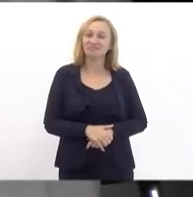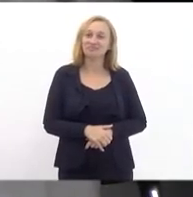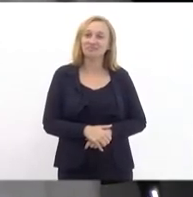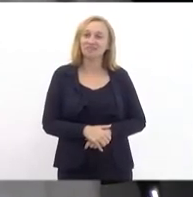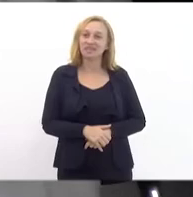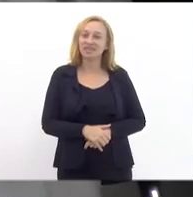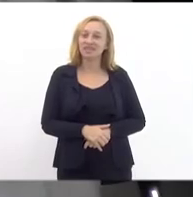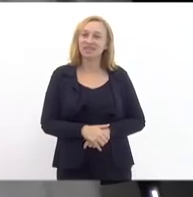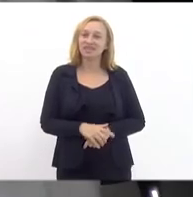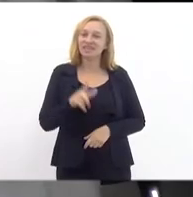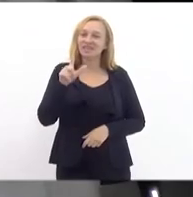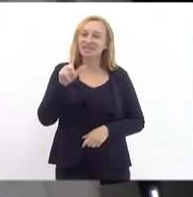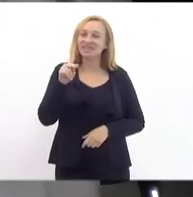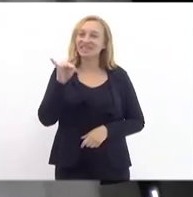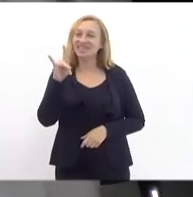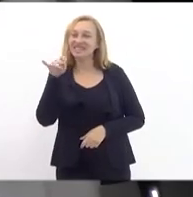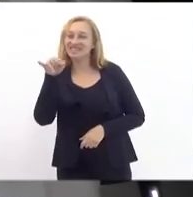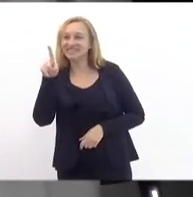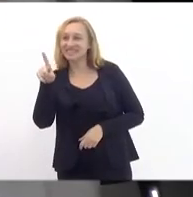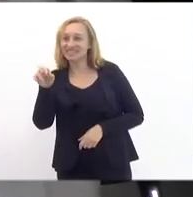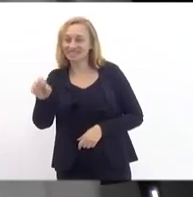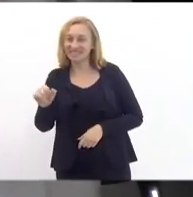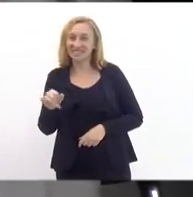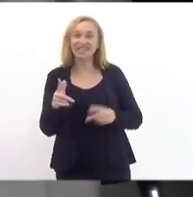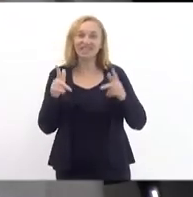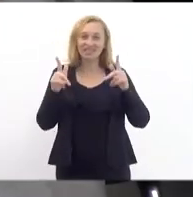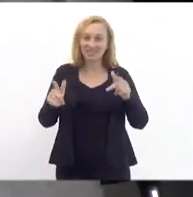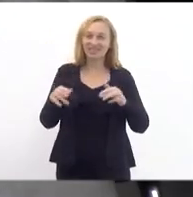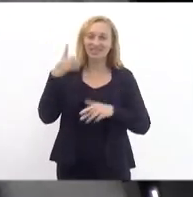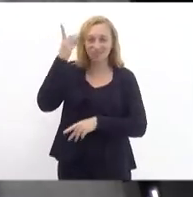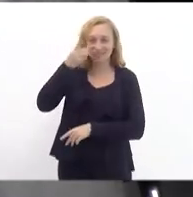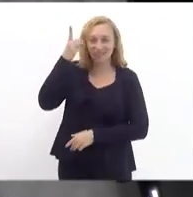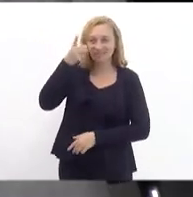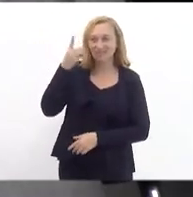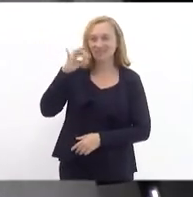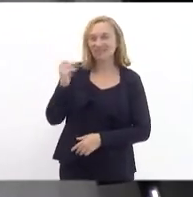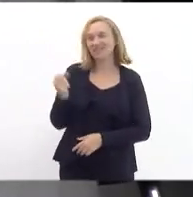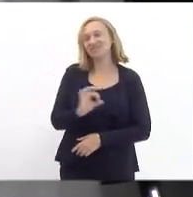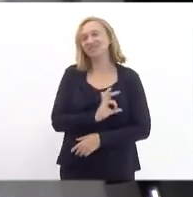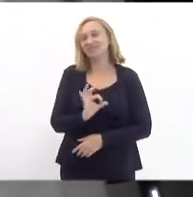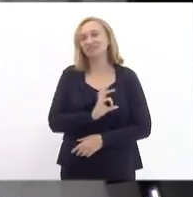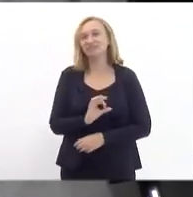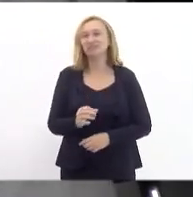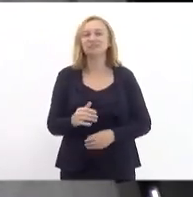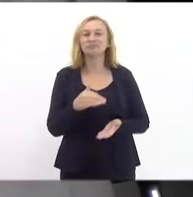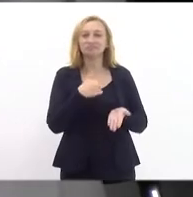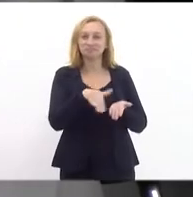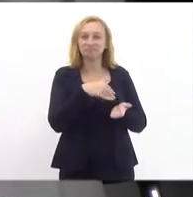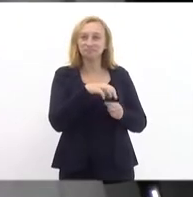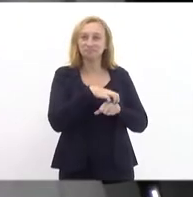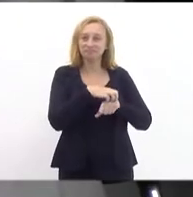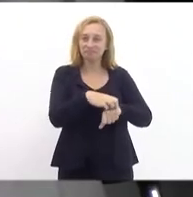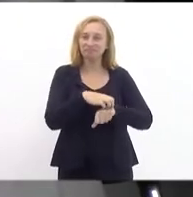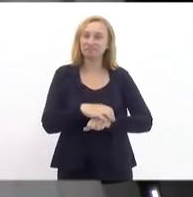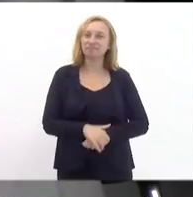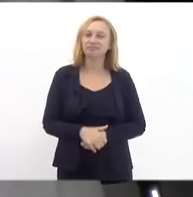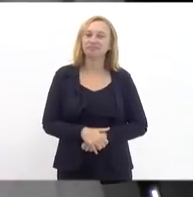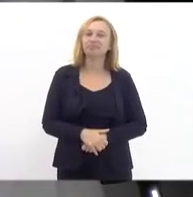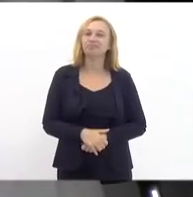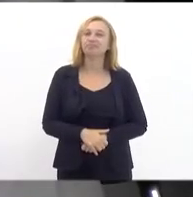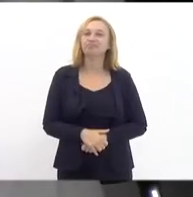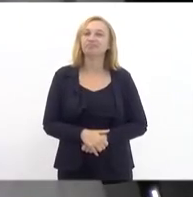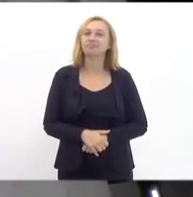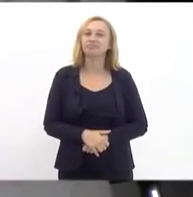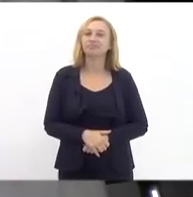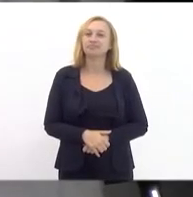LinkedIn. O mesmo que a deputada Marta Rocha foi. O secretário de Transporte,